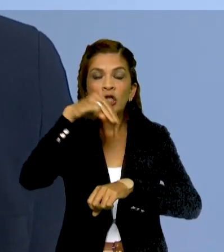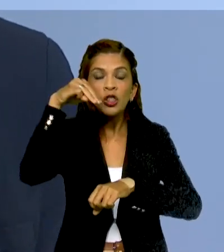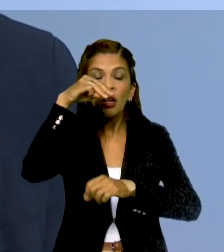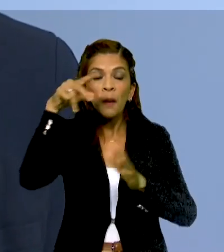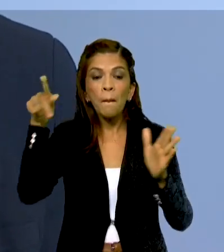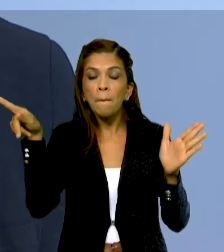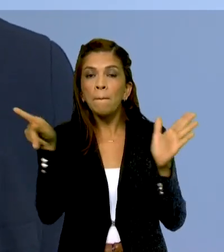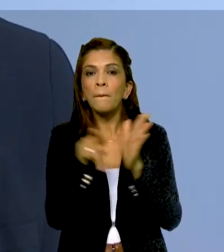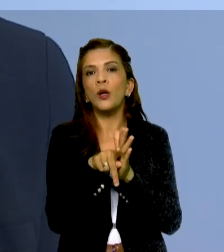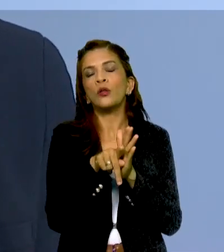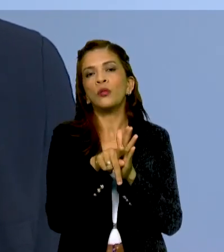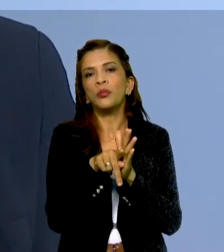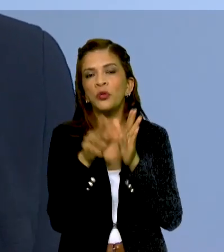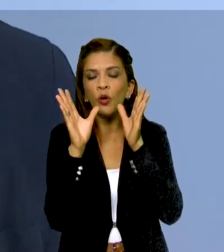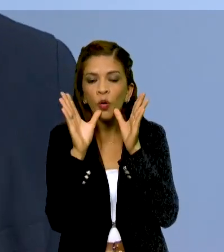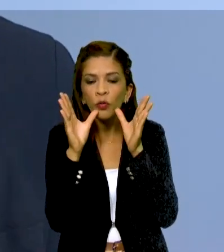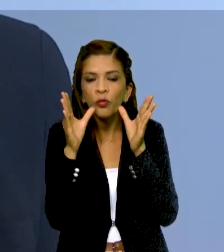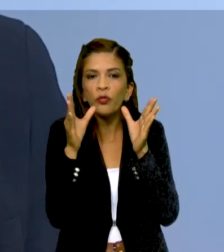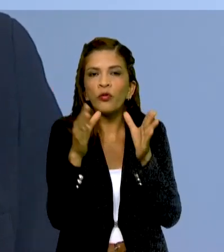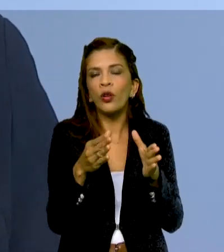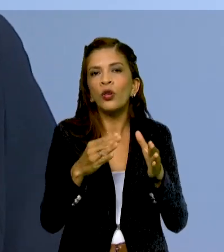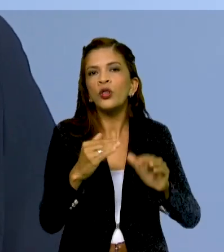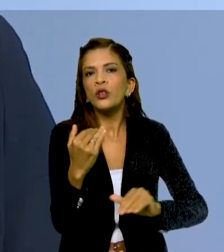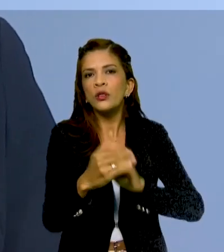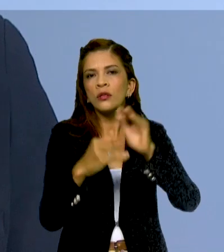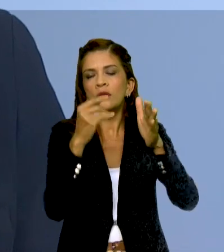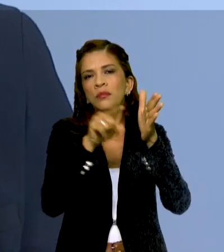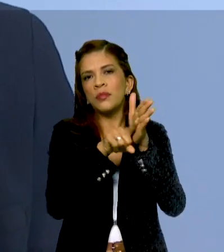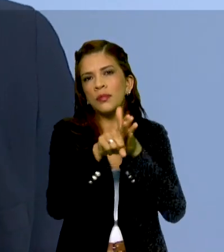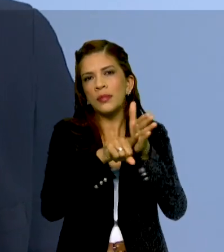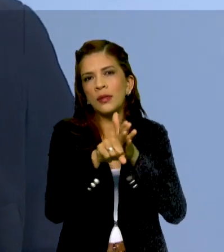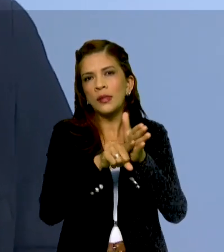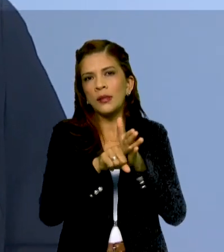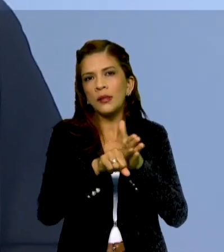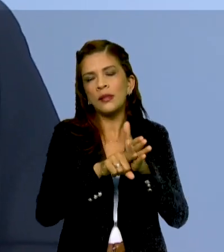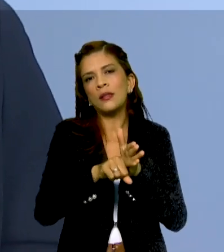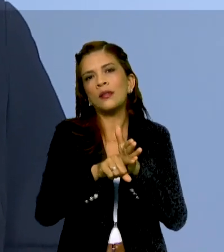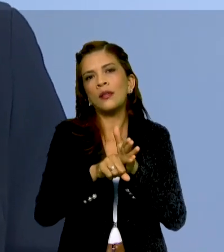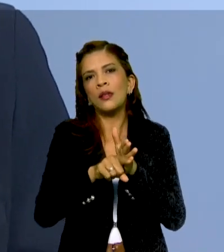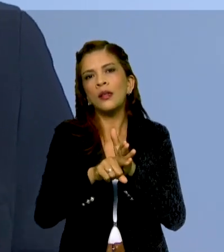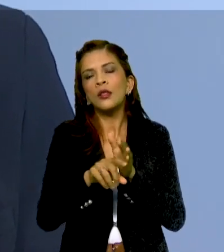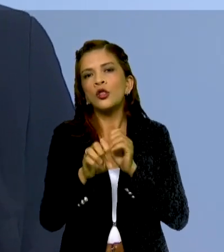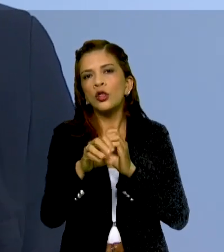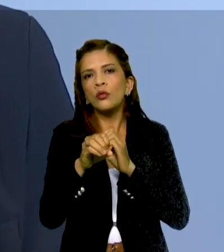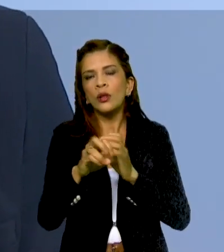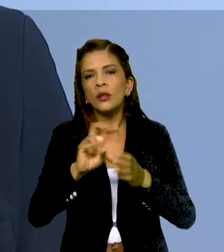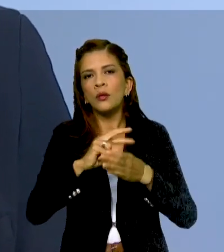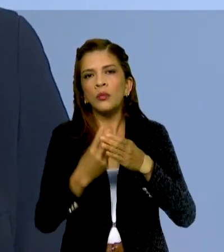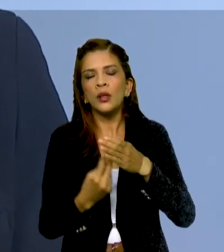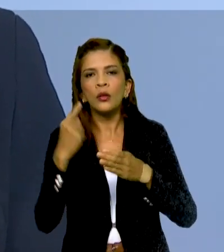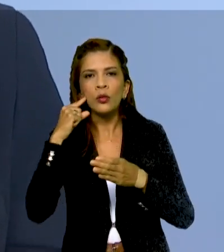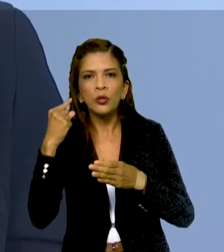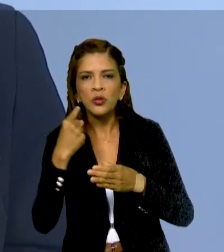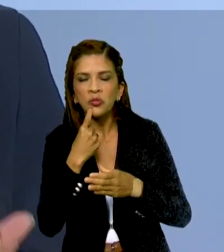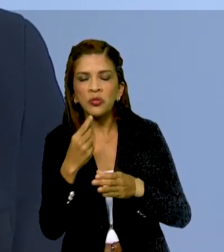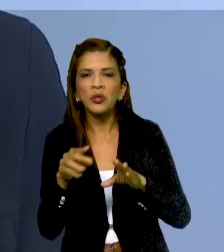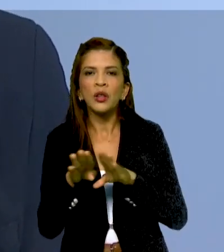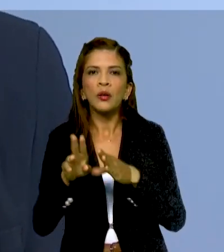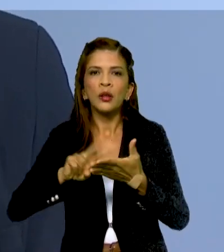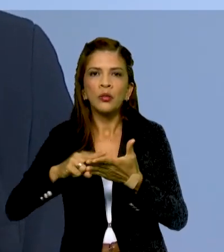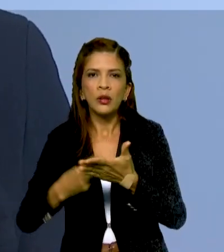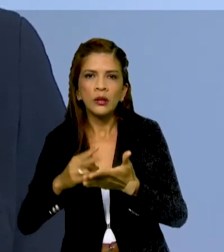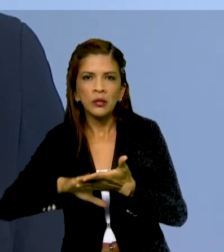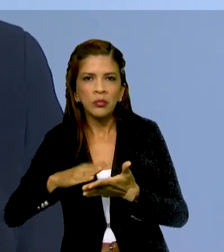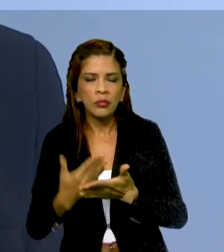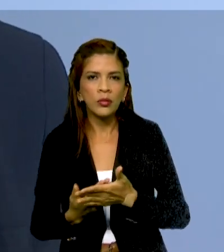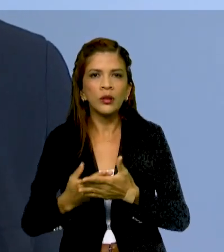onde se desenvolve pesquisas sobre a educação bilíngue para surdos. E aí lá se desenvolve pesquisa sobre tradução e interpretação da escola, sobre ensino de